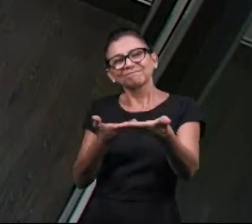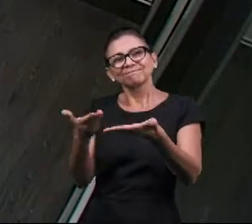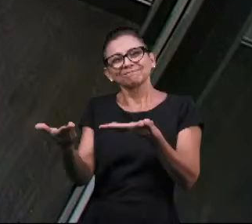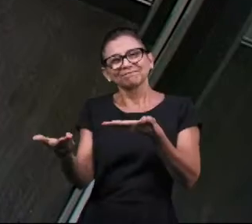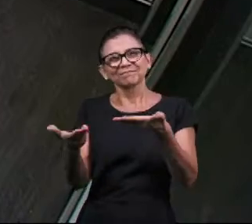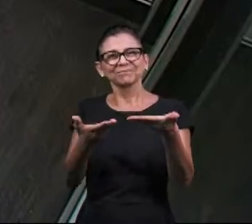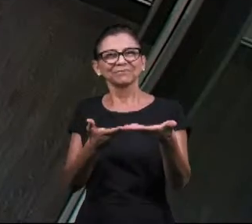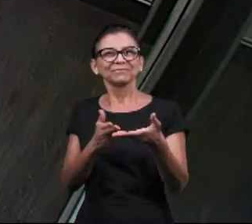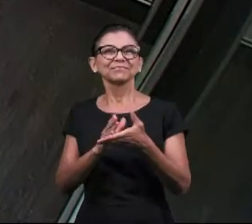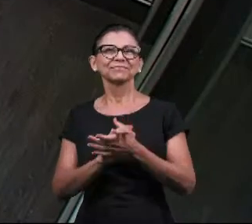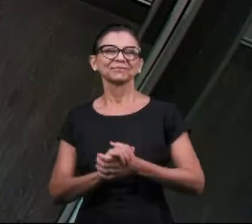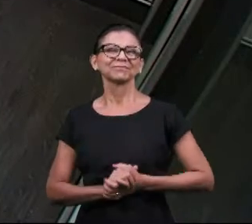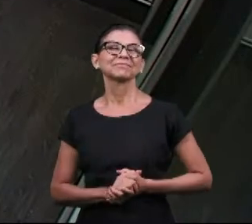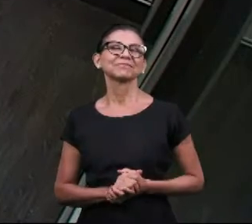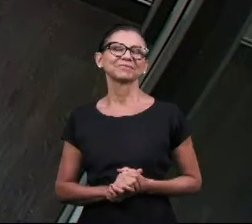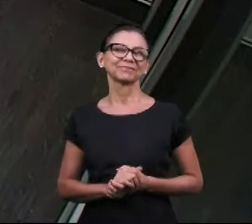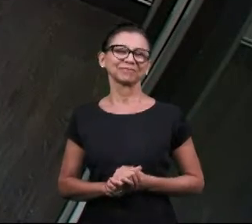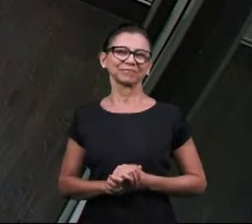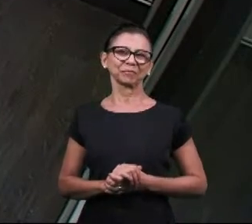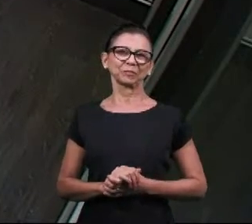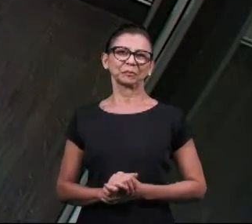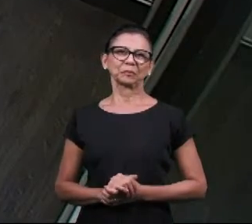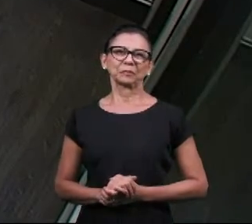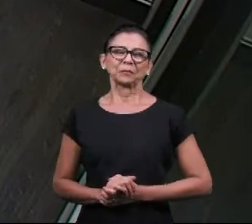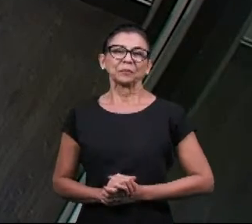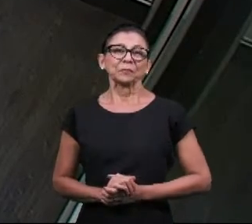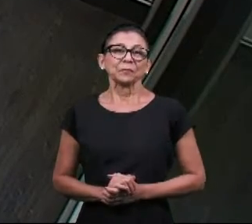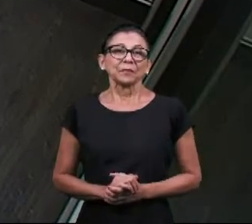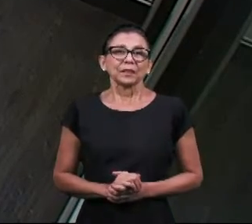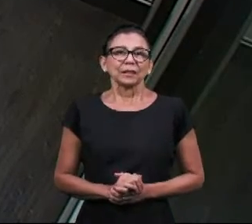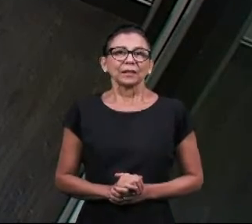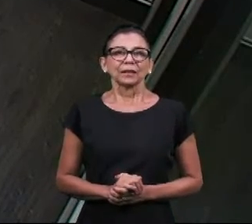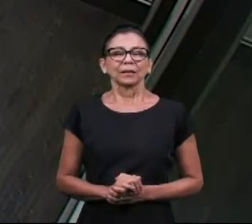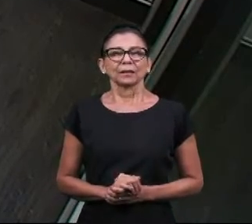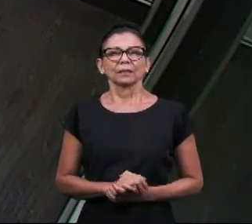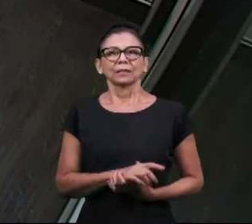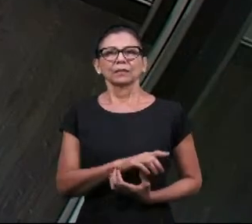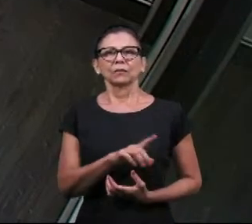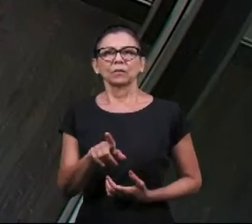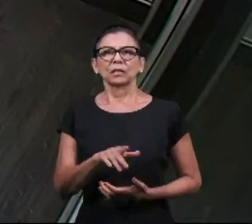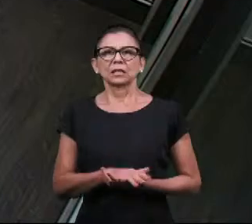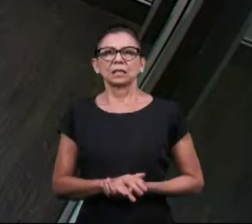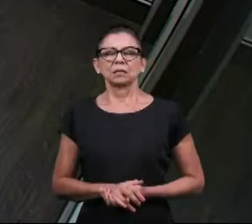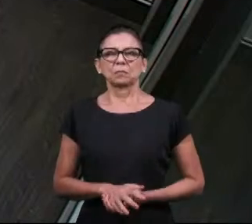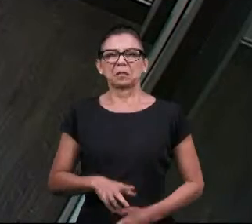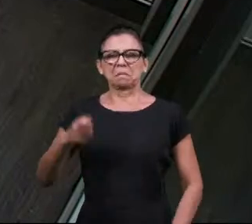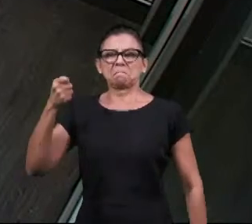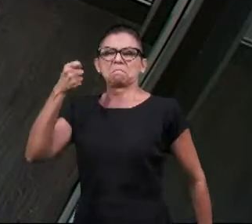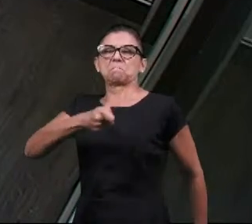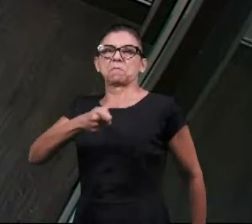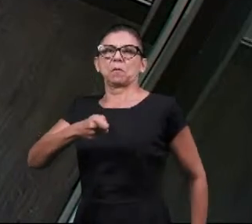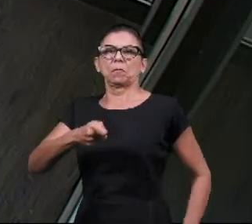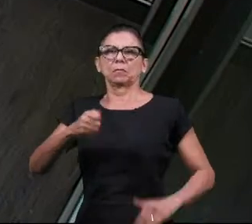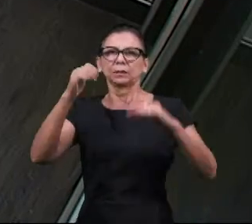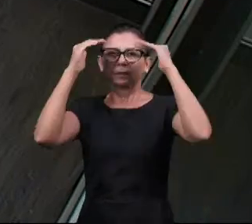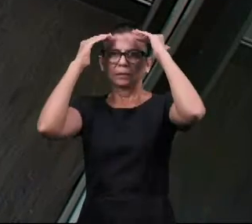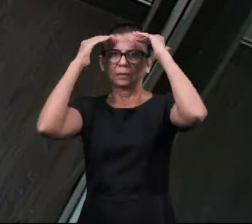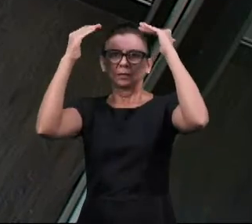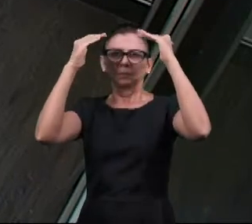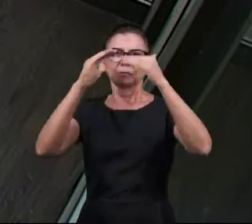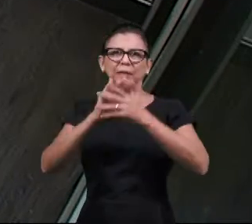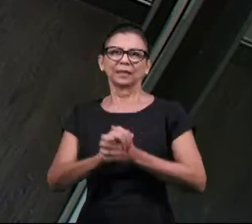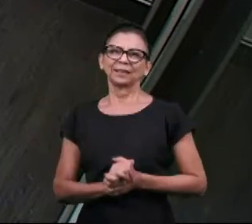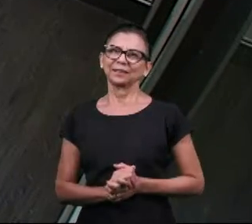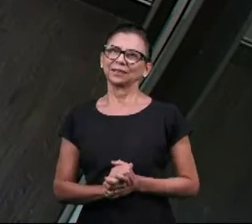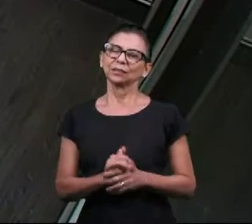esse amor e vive na obediência. E vive, né? na obediência. Glória entendeu? a Deus. Você não impõe, respeito, né? Você é cativo